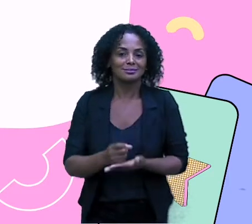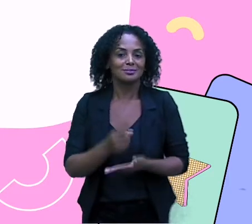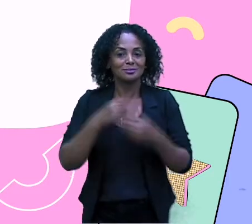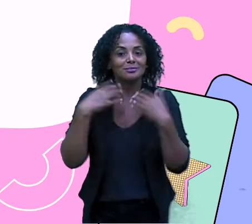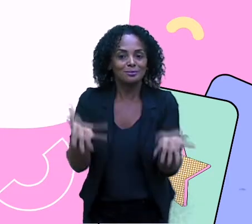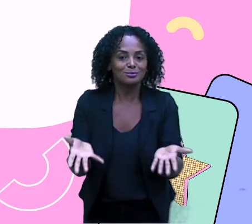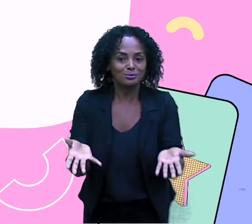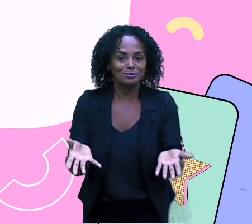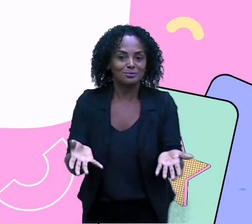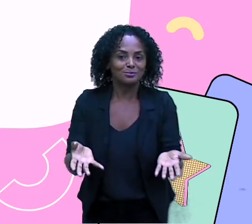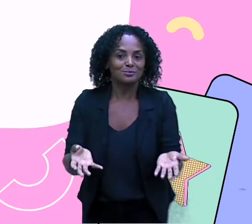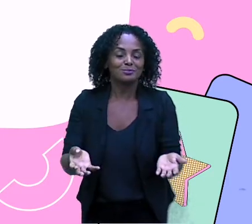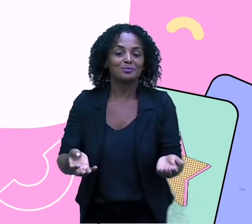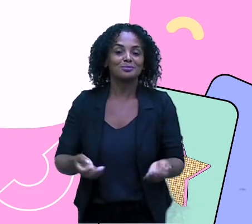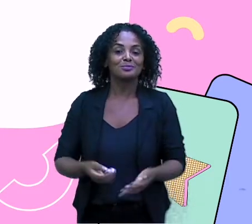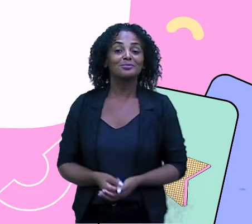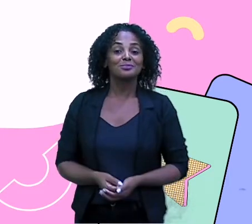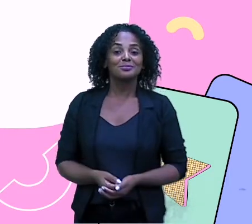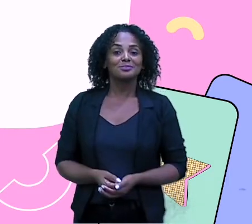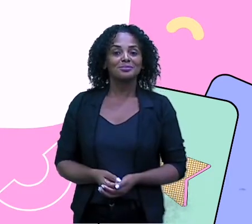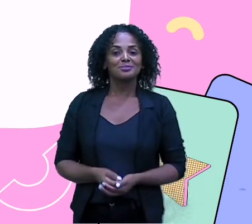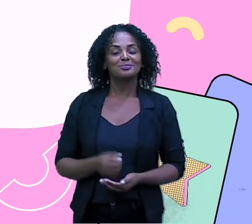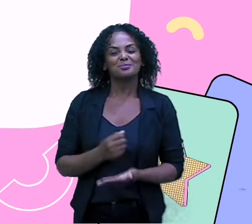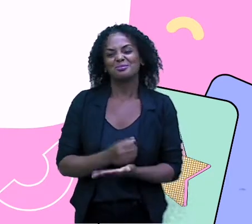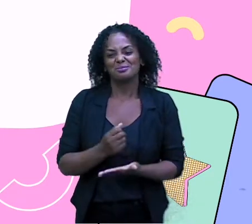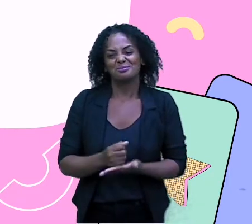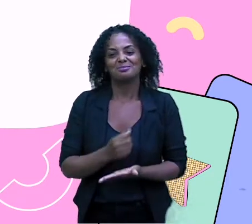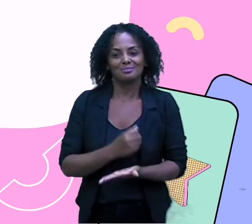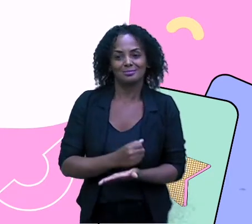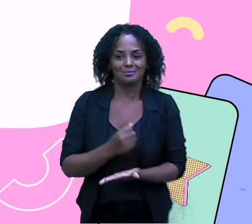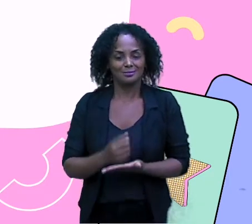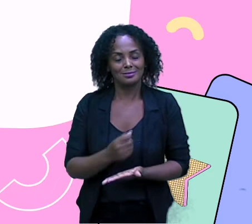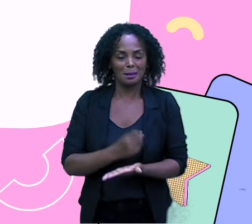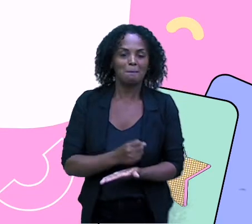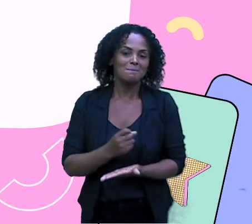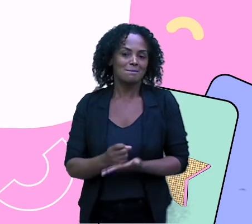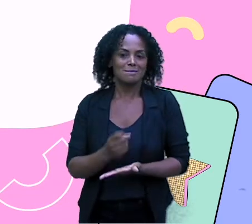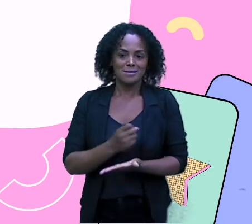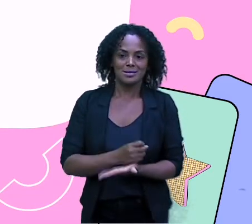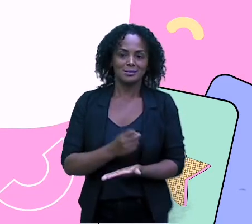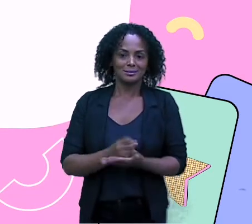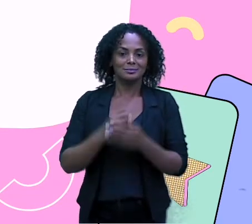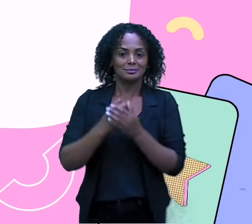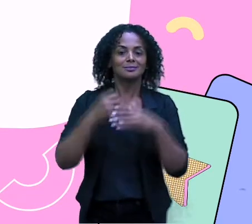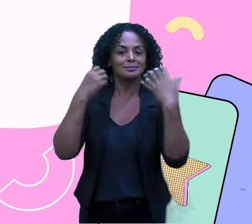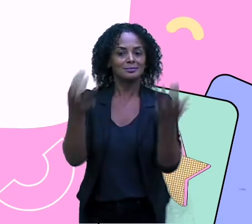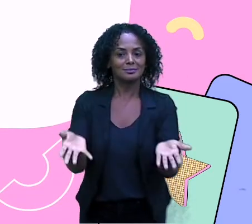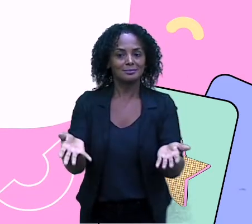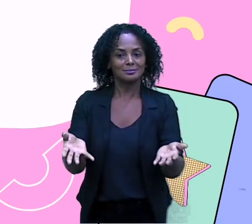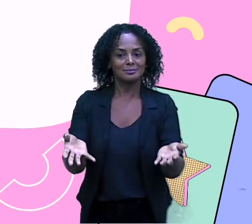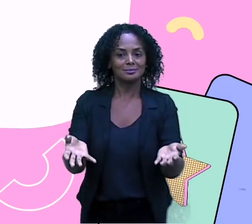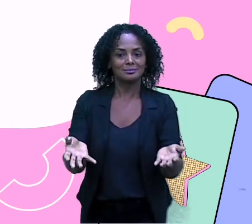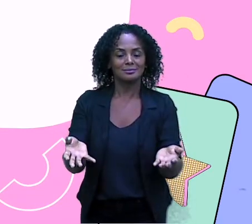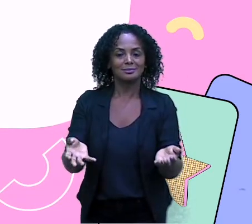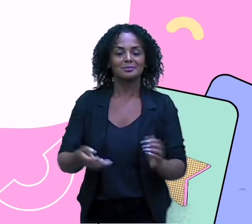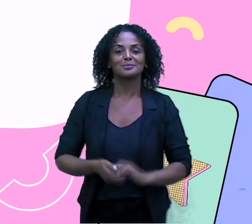paper. One, two, three. Rock, scissors, paper. Rock, scissors, paper. One, two, three.